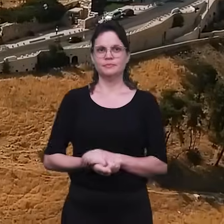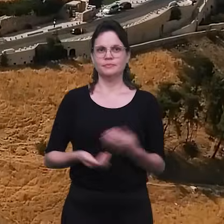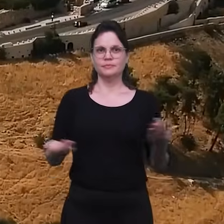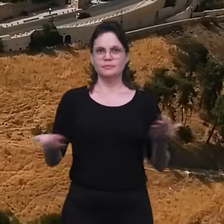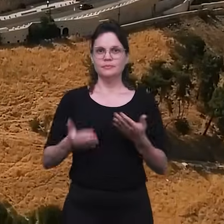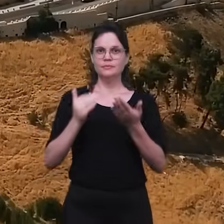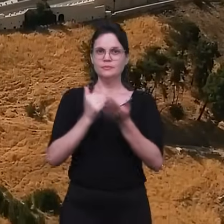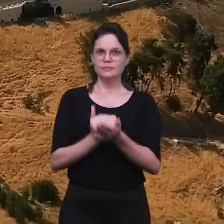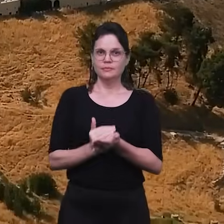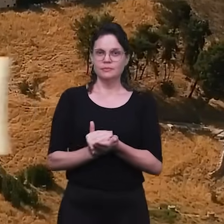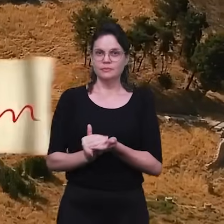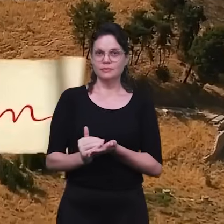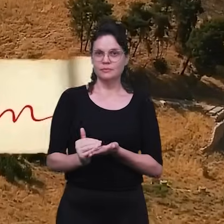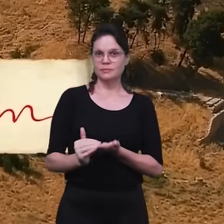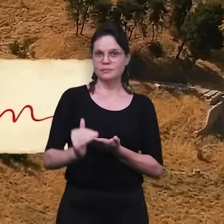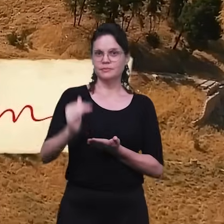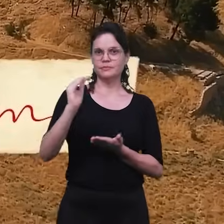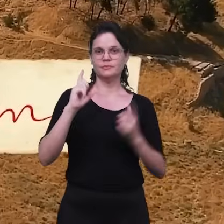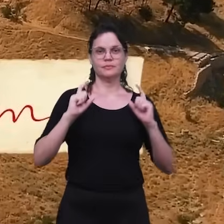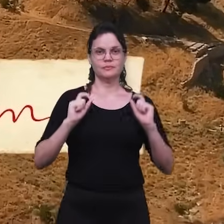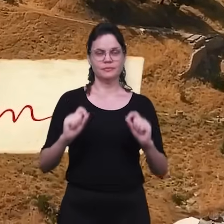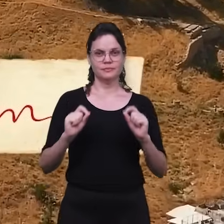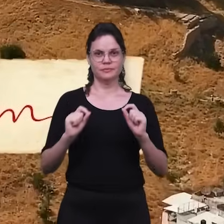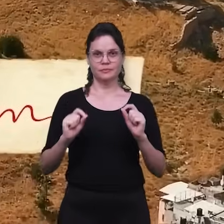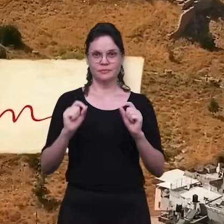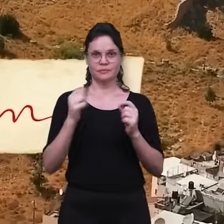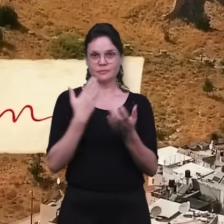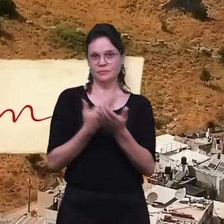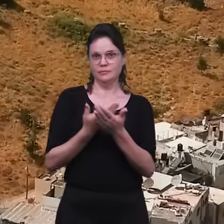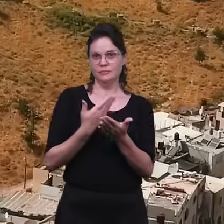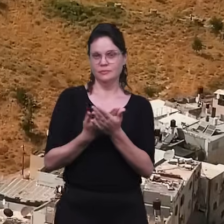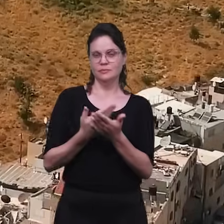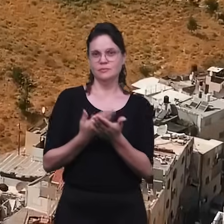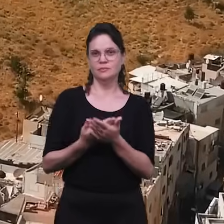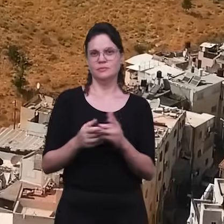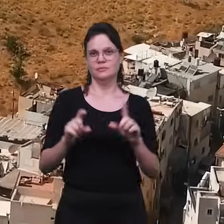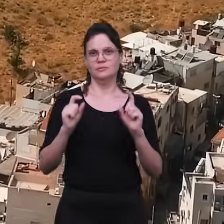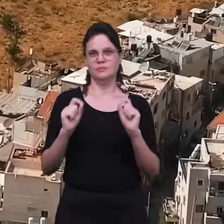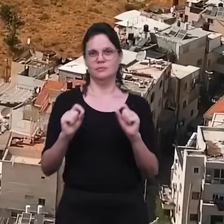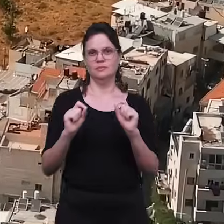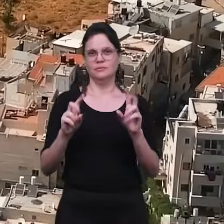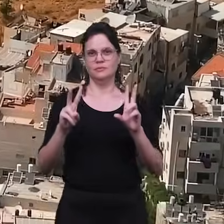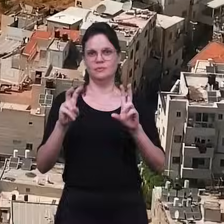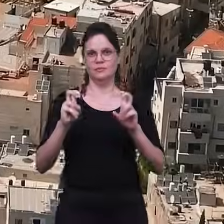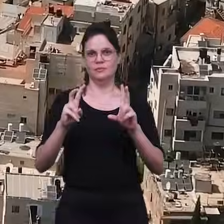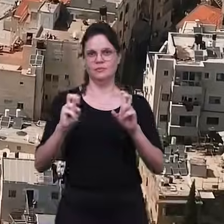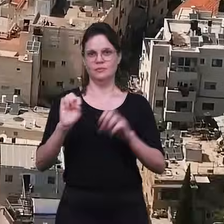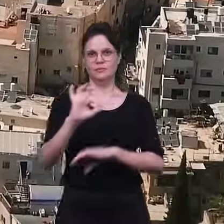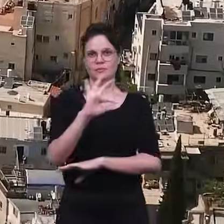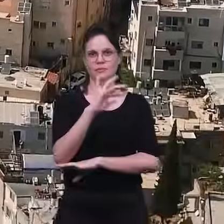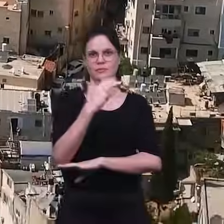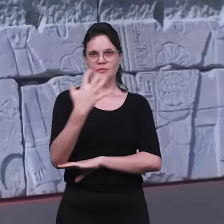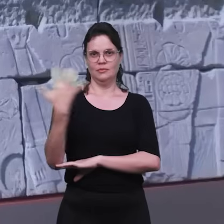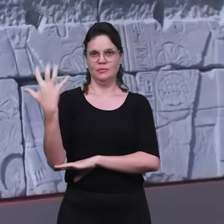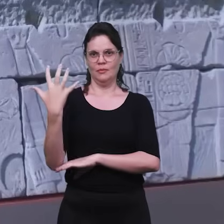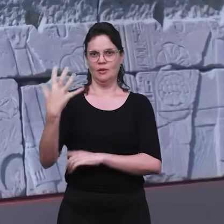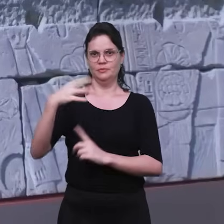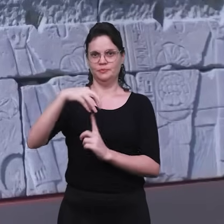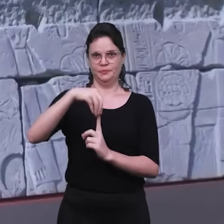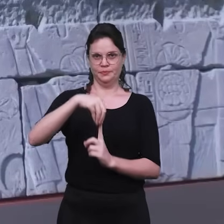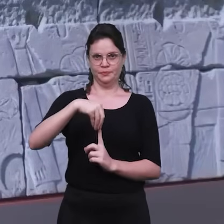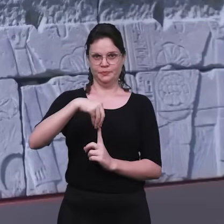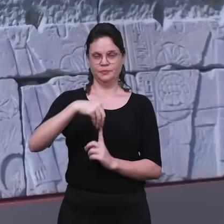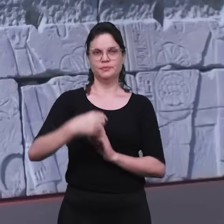vamos começar a ver a parte que interfere diretamente na figueira secar.